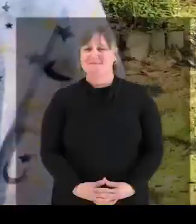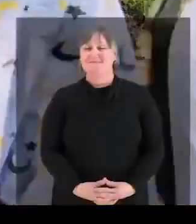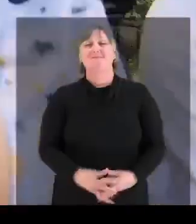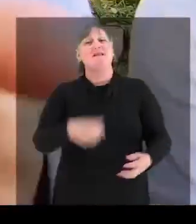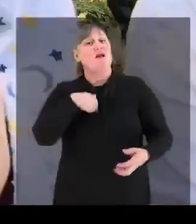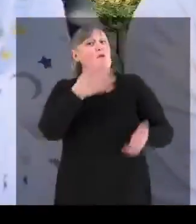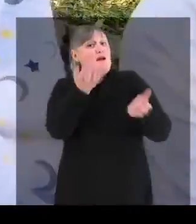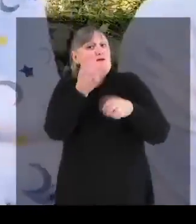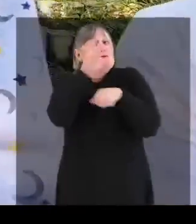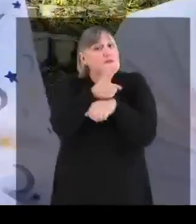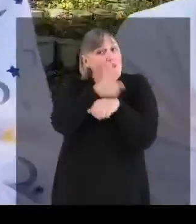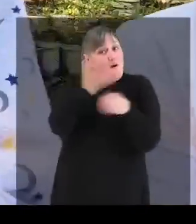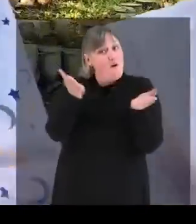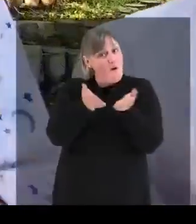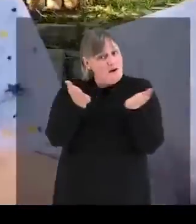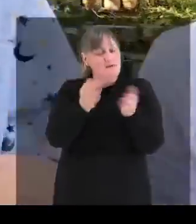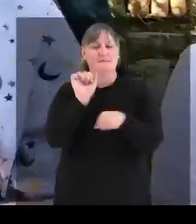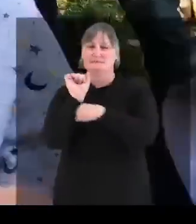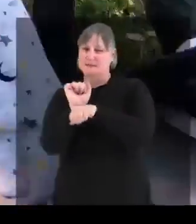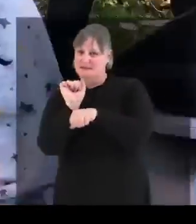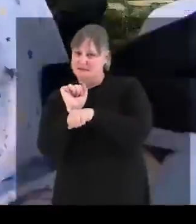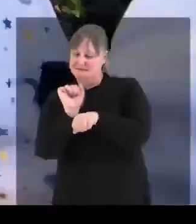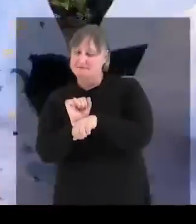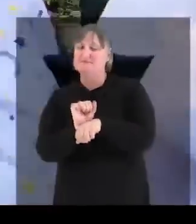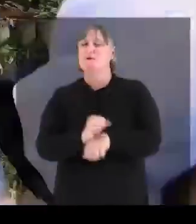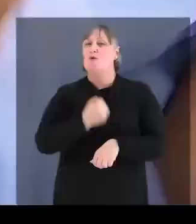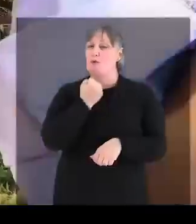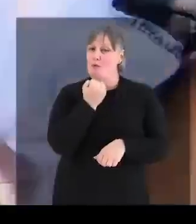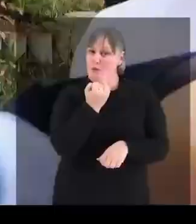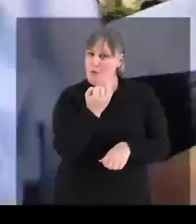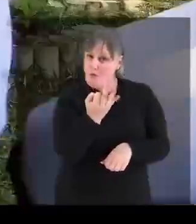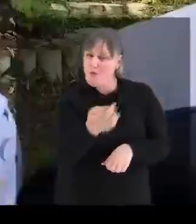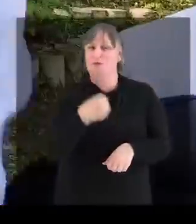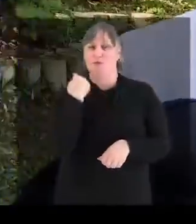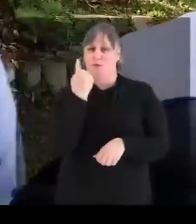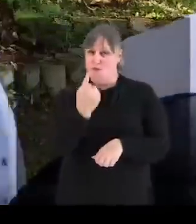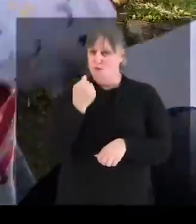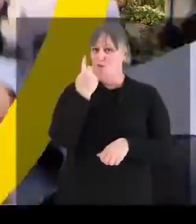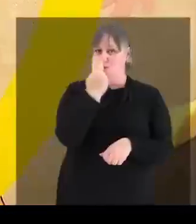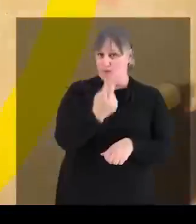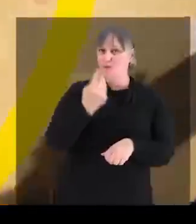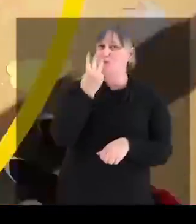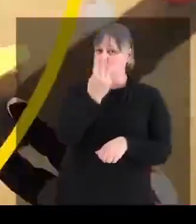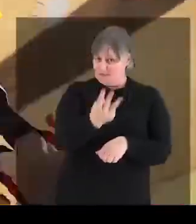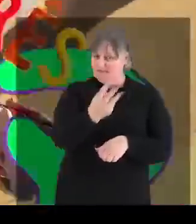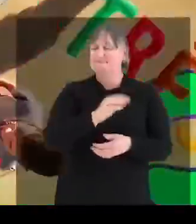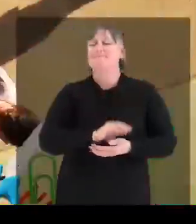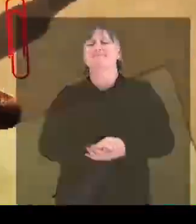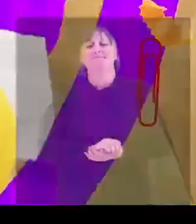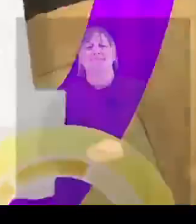É que eu queria filmar agora. Espera. Aí conta. Conta. Um, dois, três.